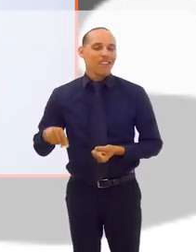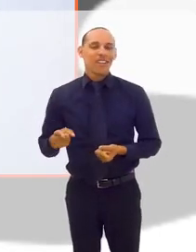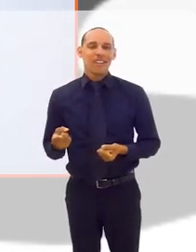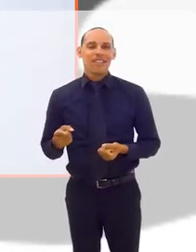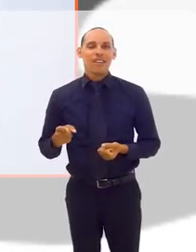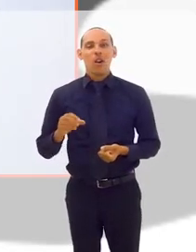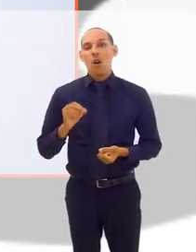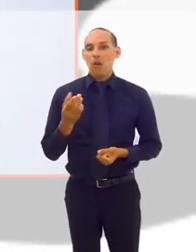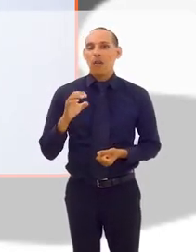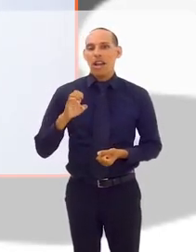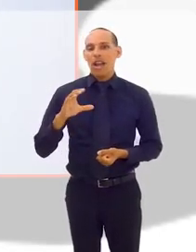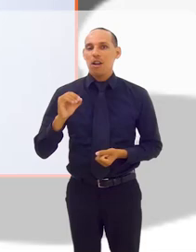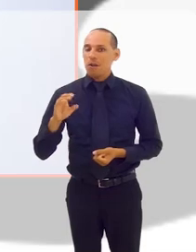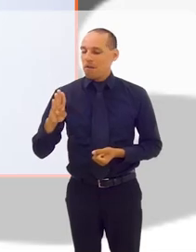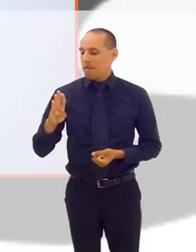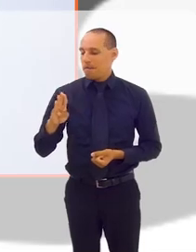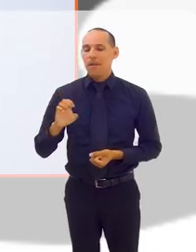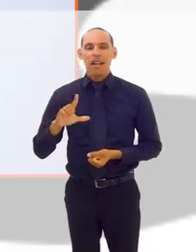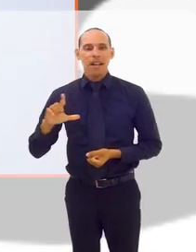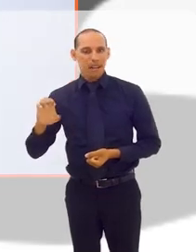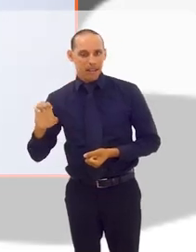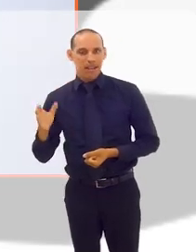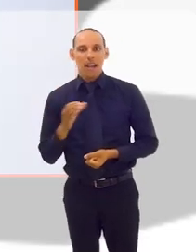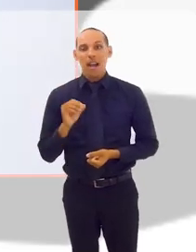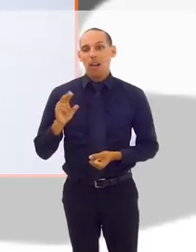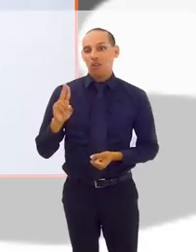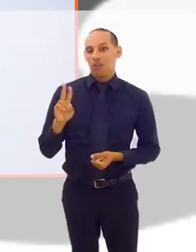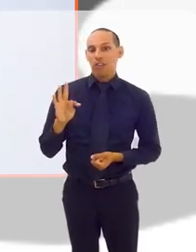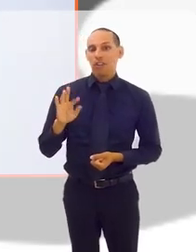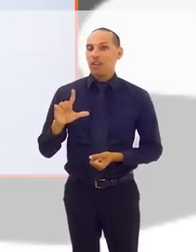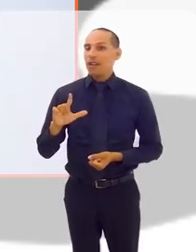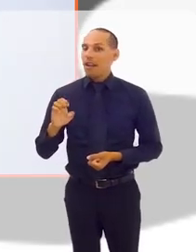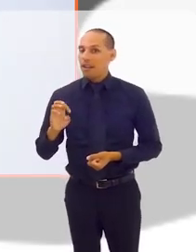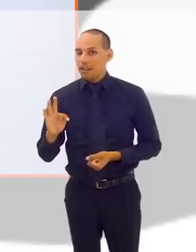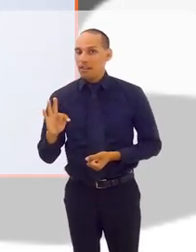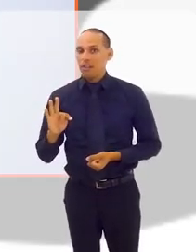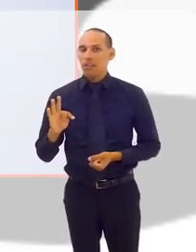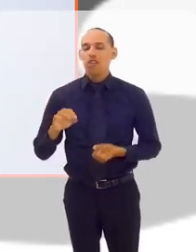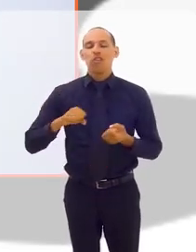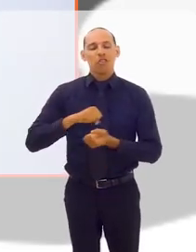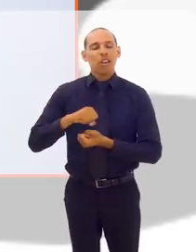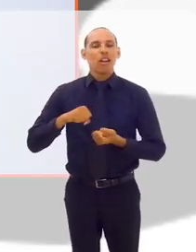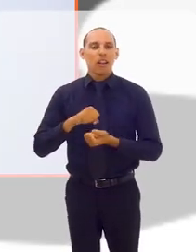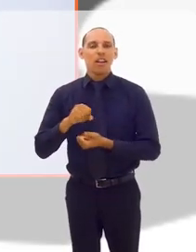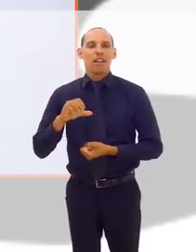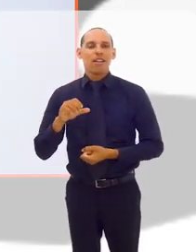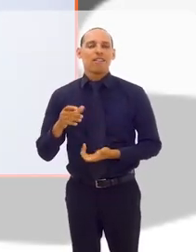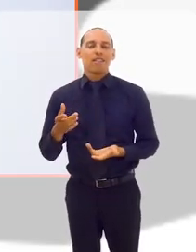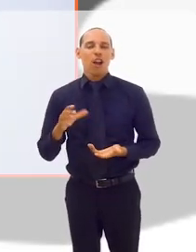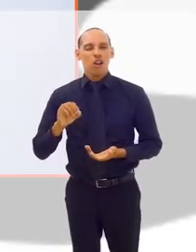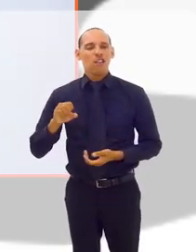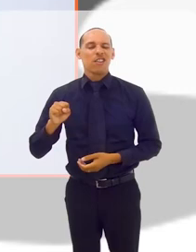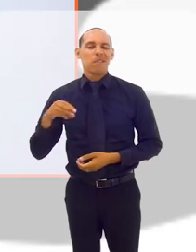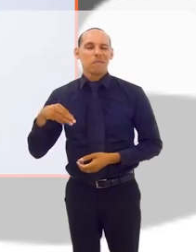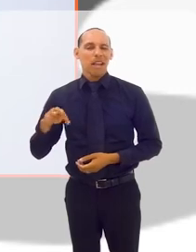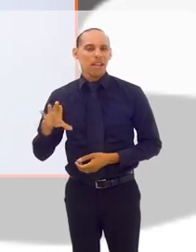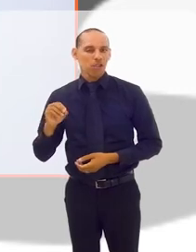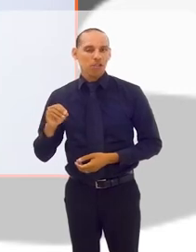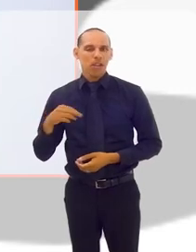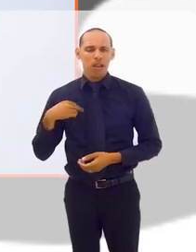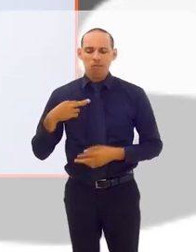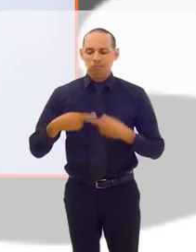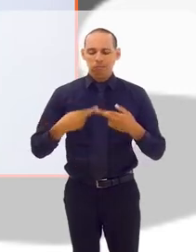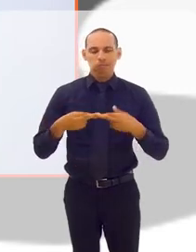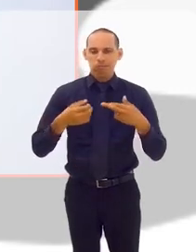seria o Ecobelly Outlet Cosmético Sustentável, que tem um processo da reciclagem que eu já vou passar em detalhes. Mas